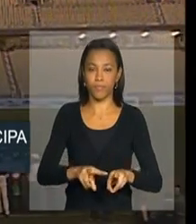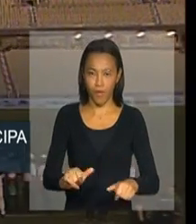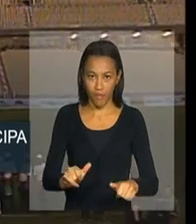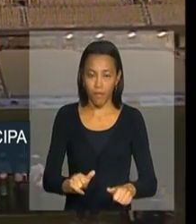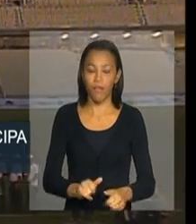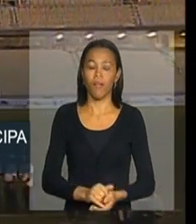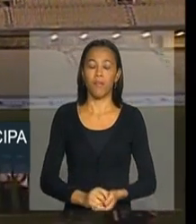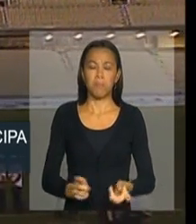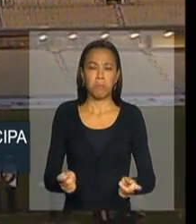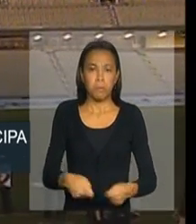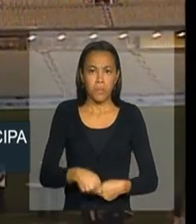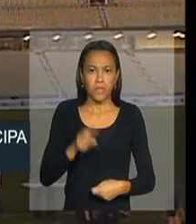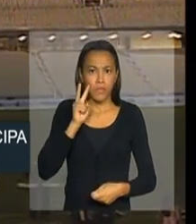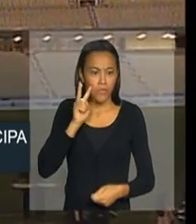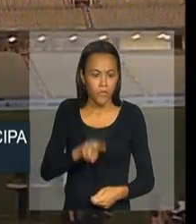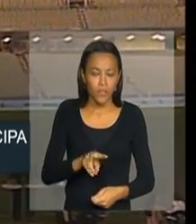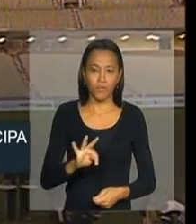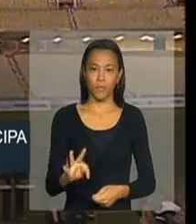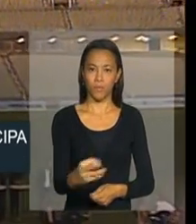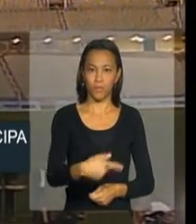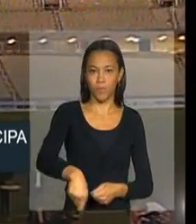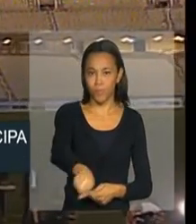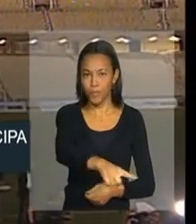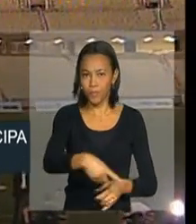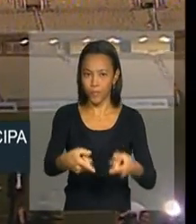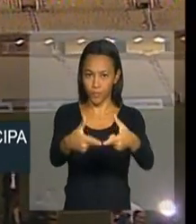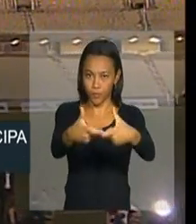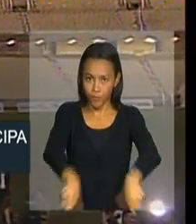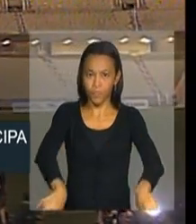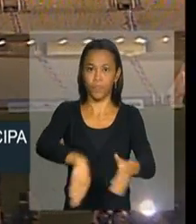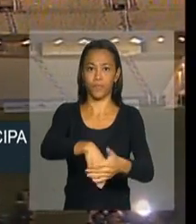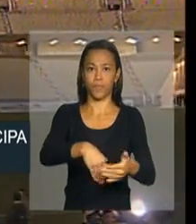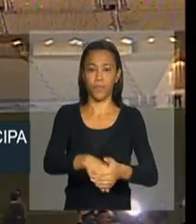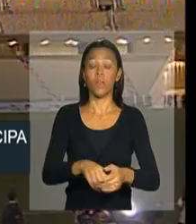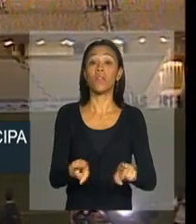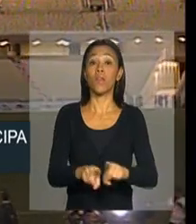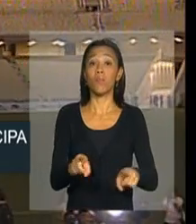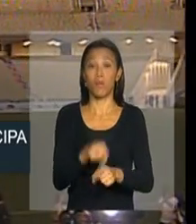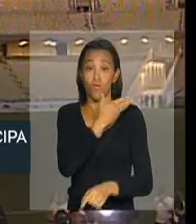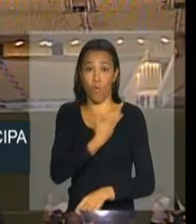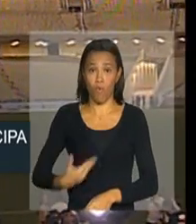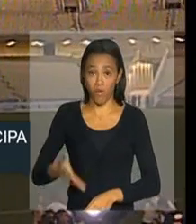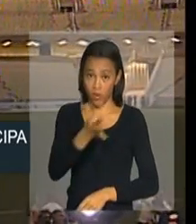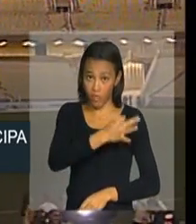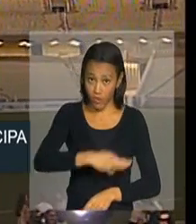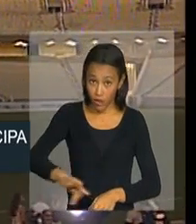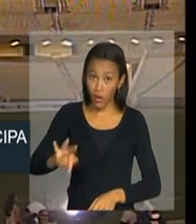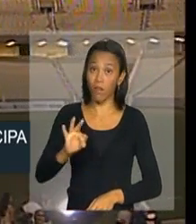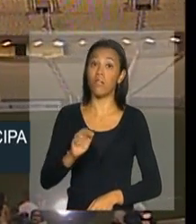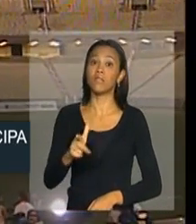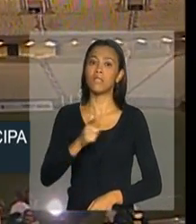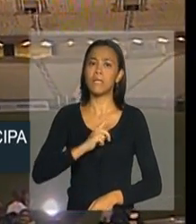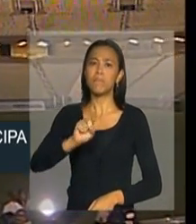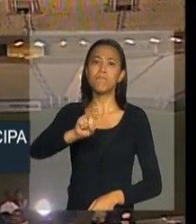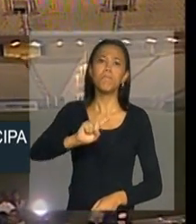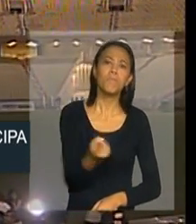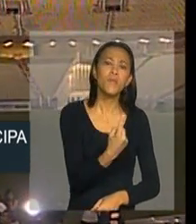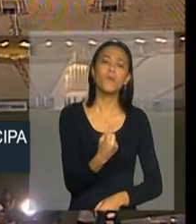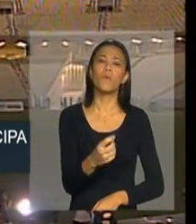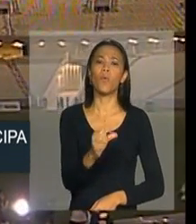bem grande assim, do público, né? O governo federal também prevê reservar